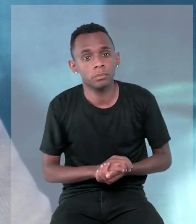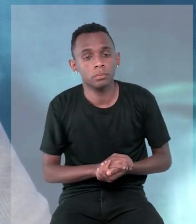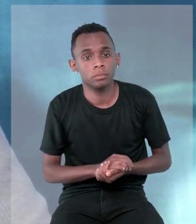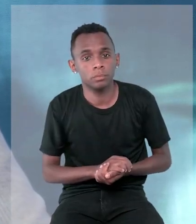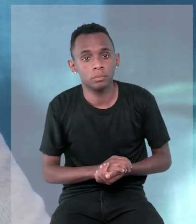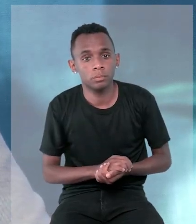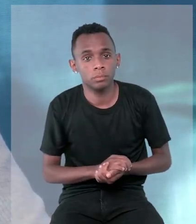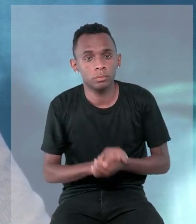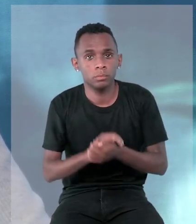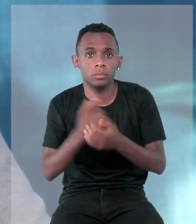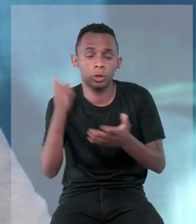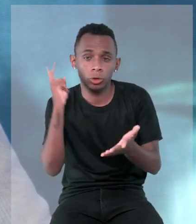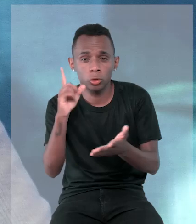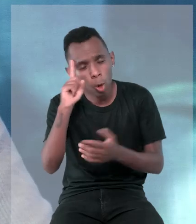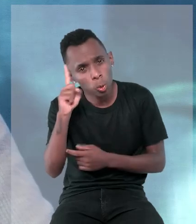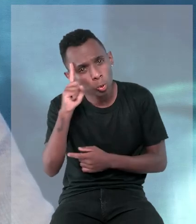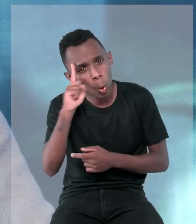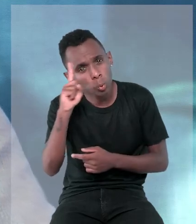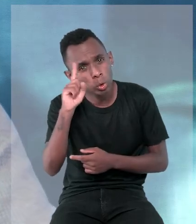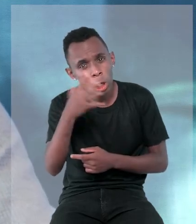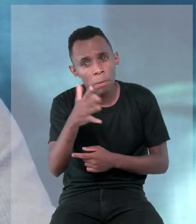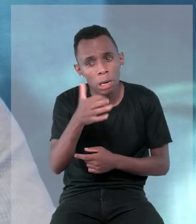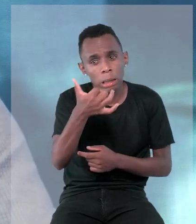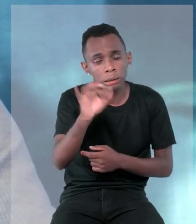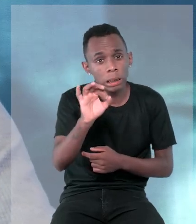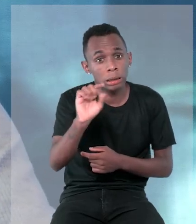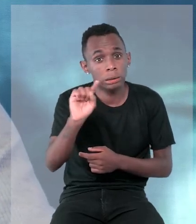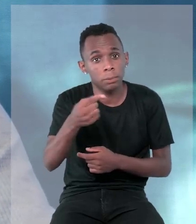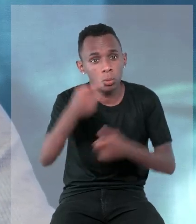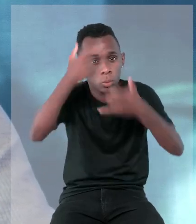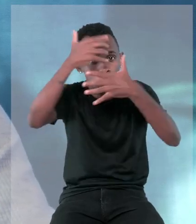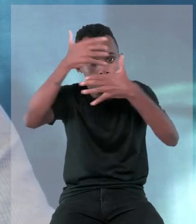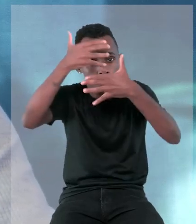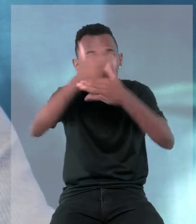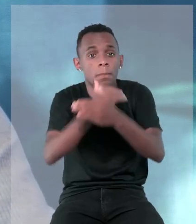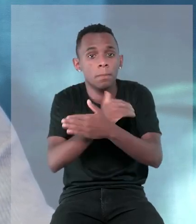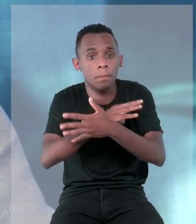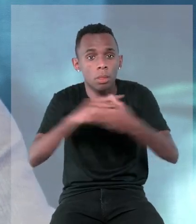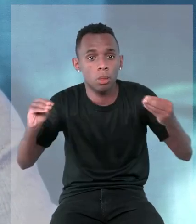morrem dentro da nossa cabeça todos os dias pelo menos 10 mil neurônios.